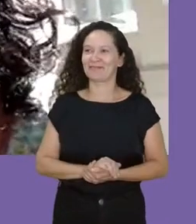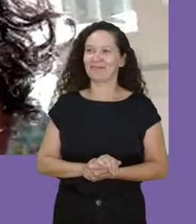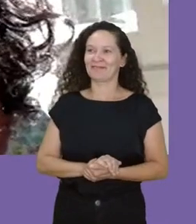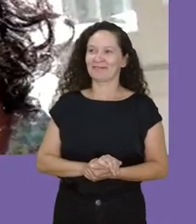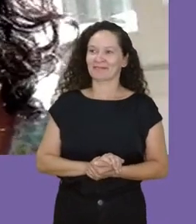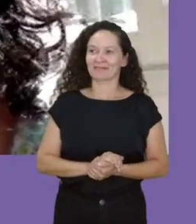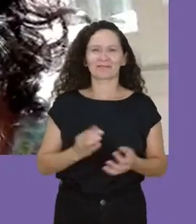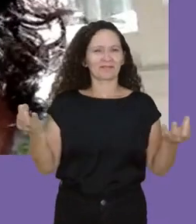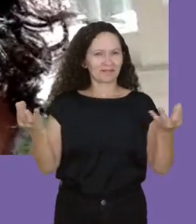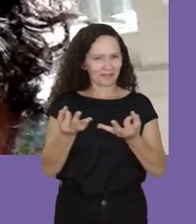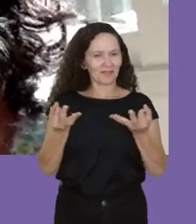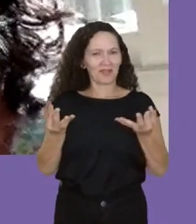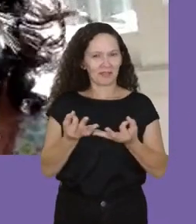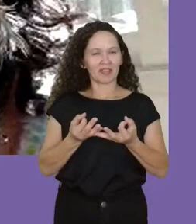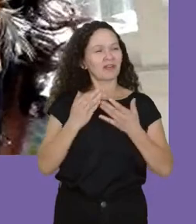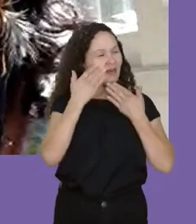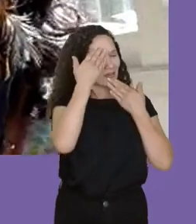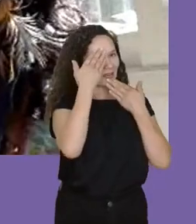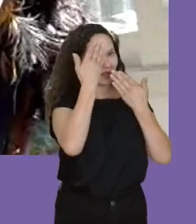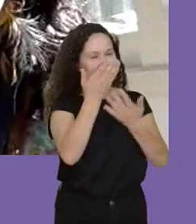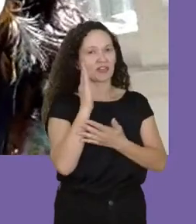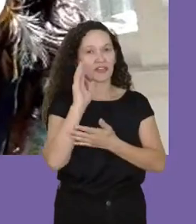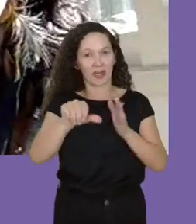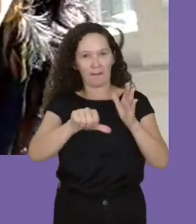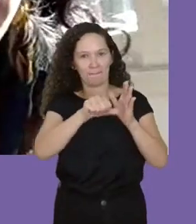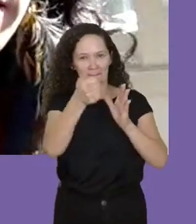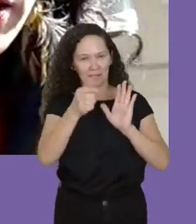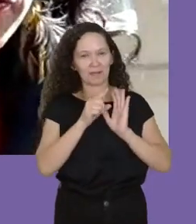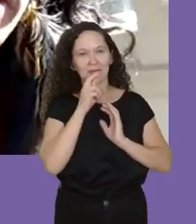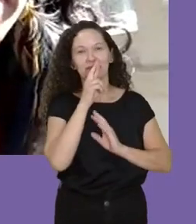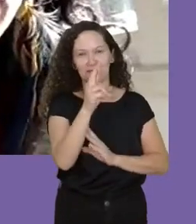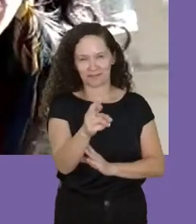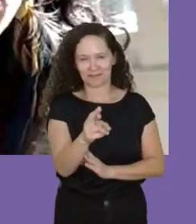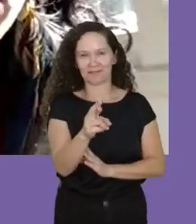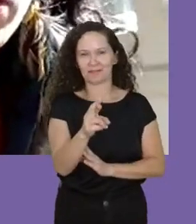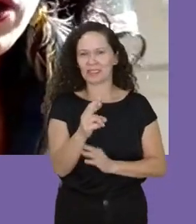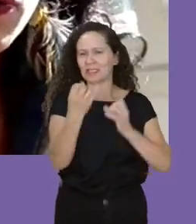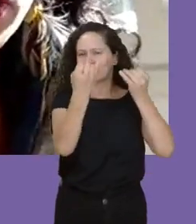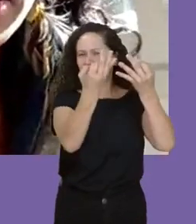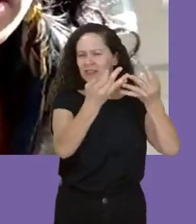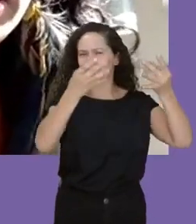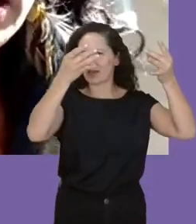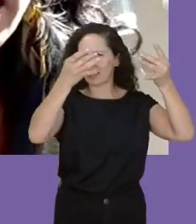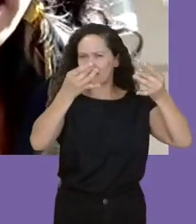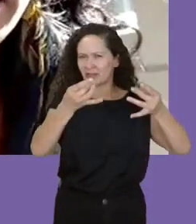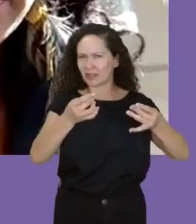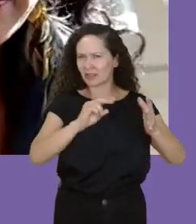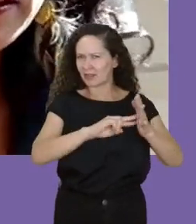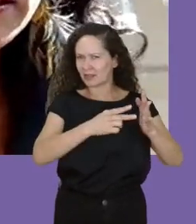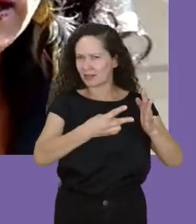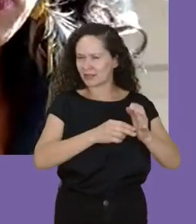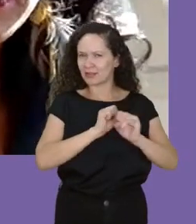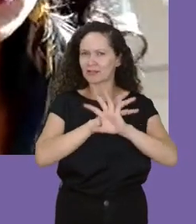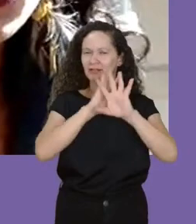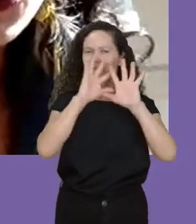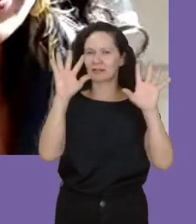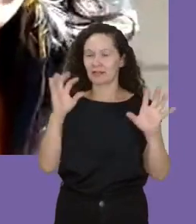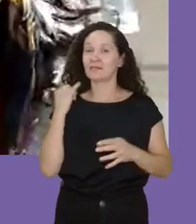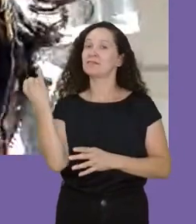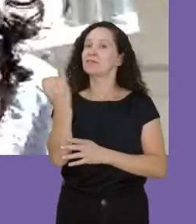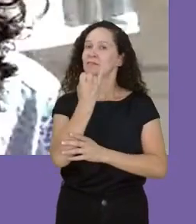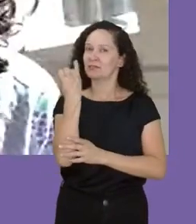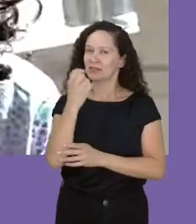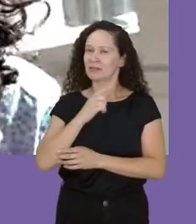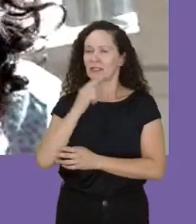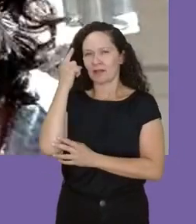Então, perfeito. Queria agradecer já a primeira contribuição, né? Essa definição. Enfim, é importante a gente ter